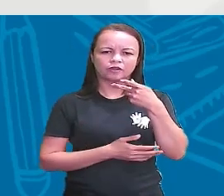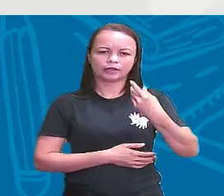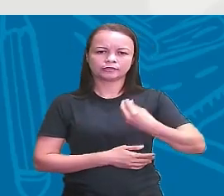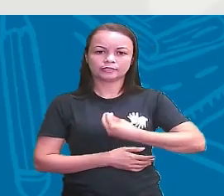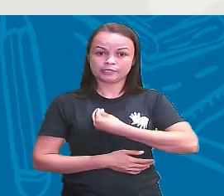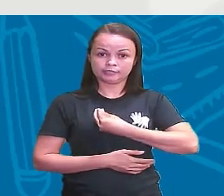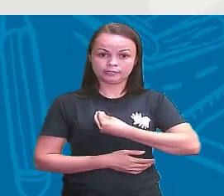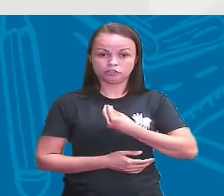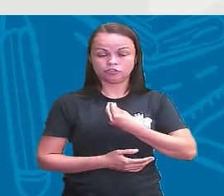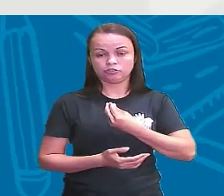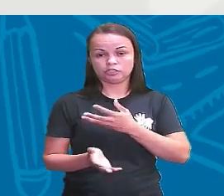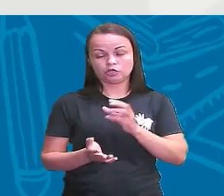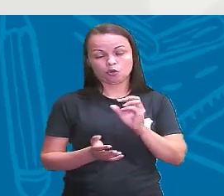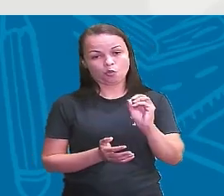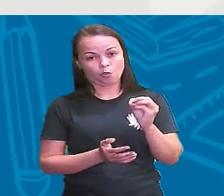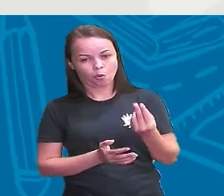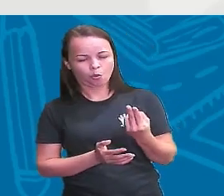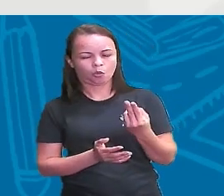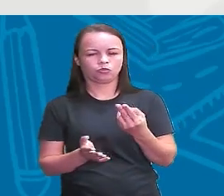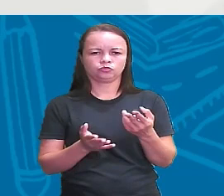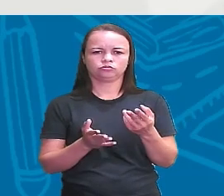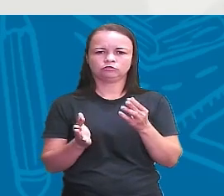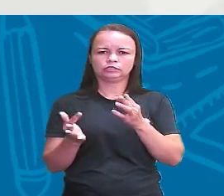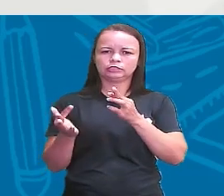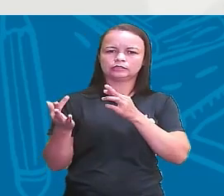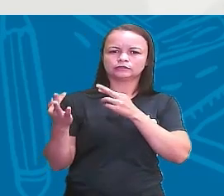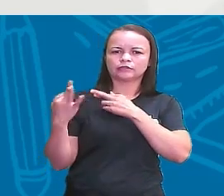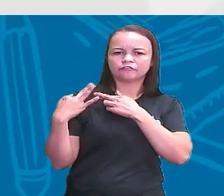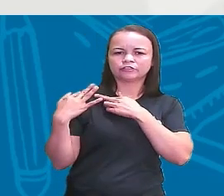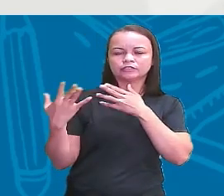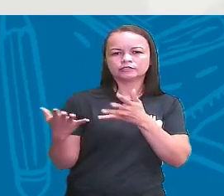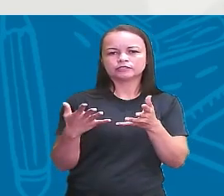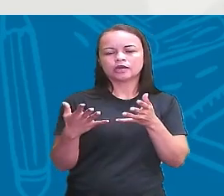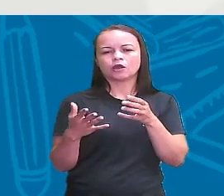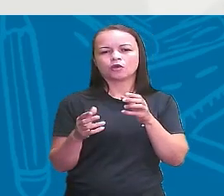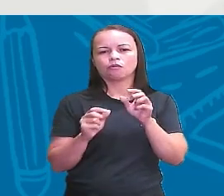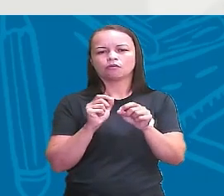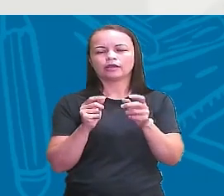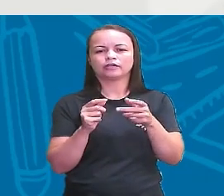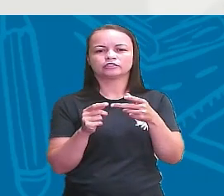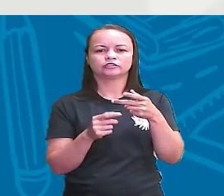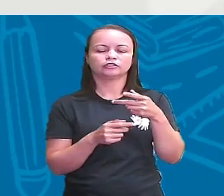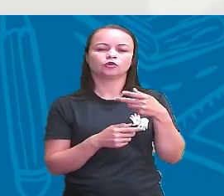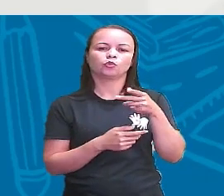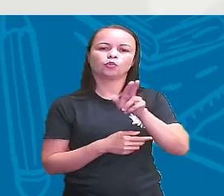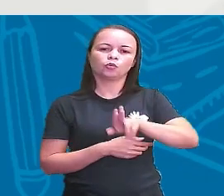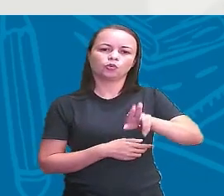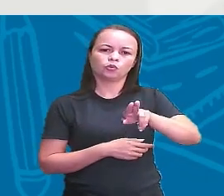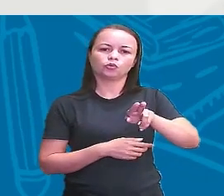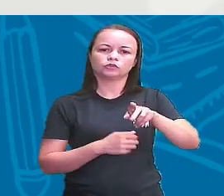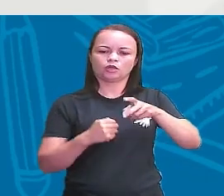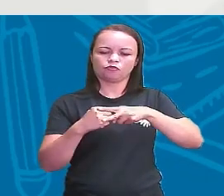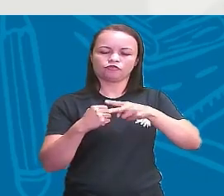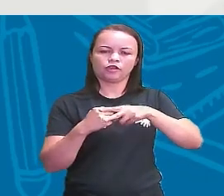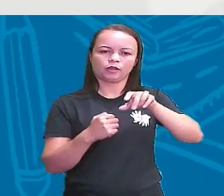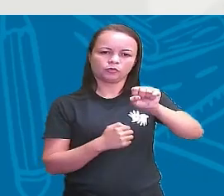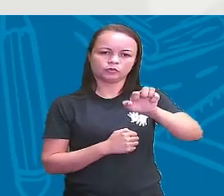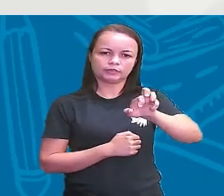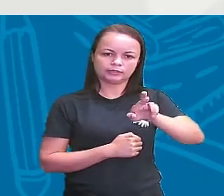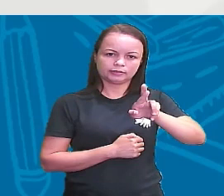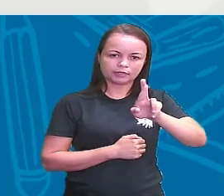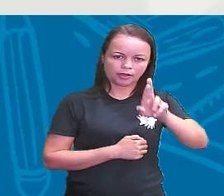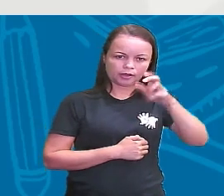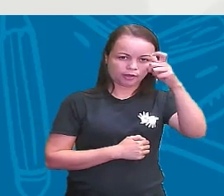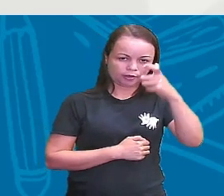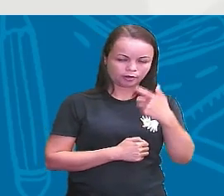existência ou de definição, a gente vai usar o verbo ser. Já o verbo